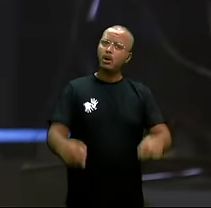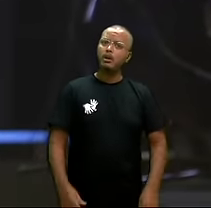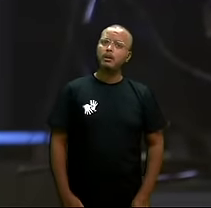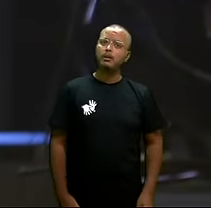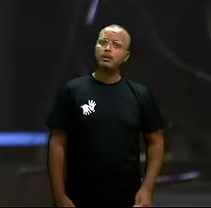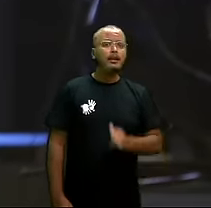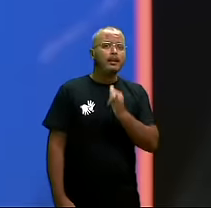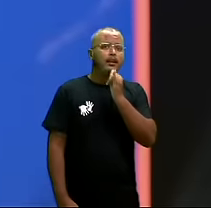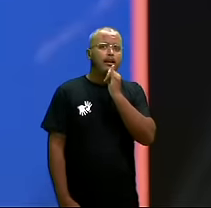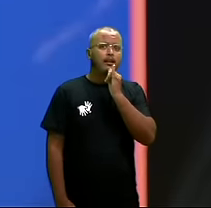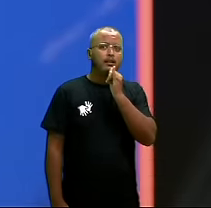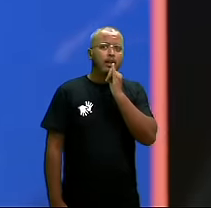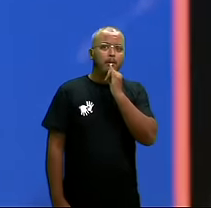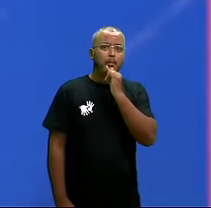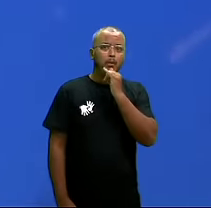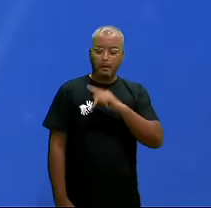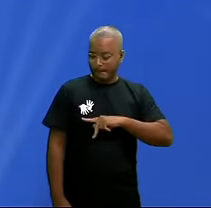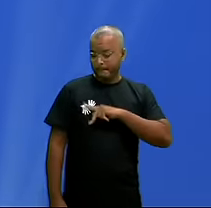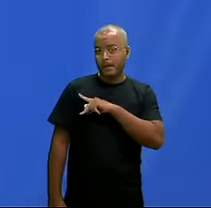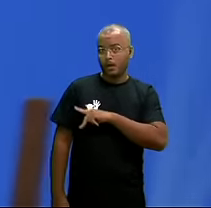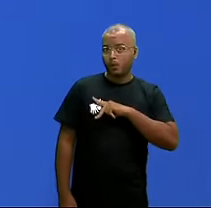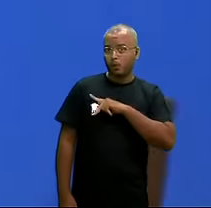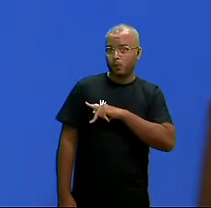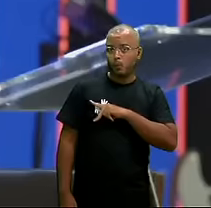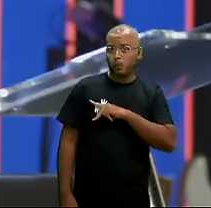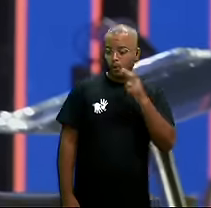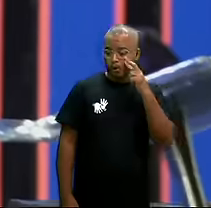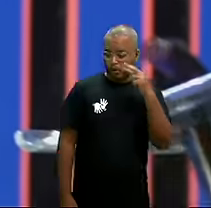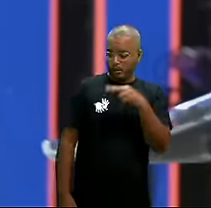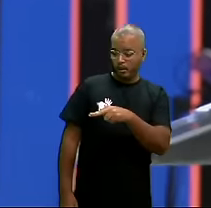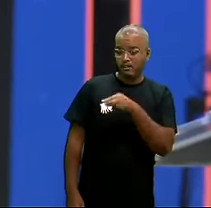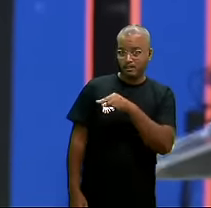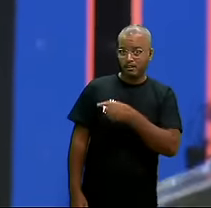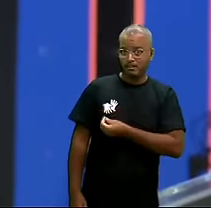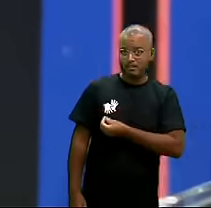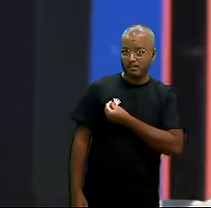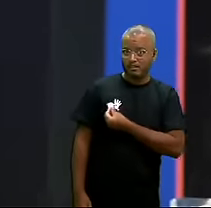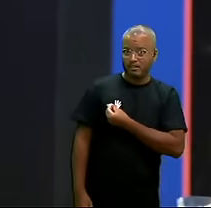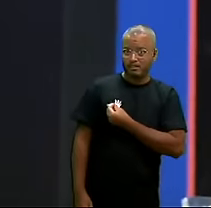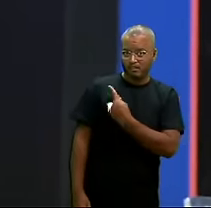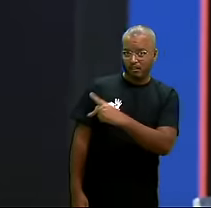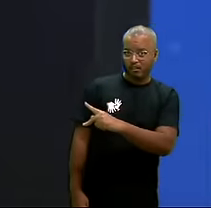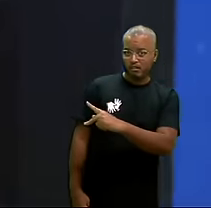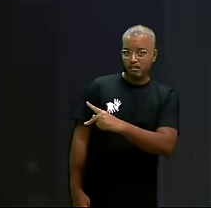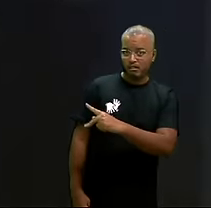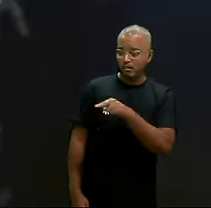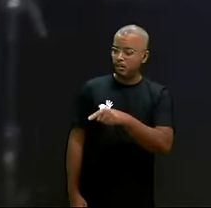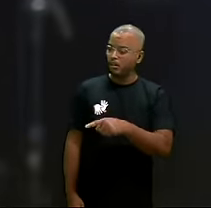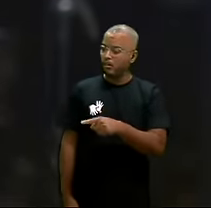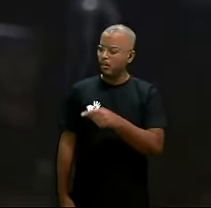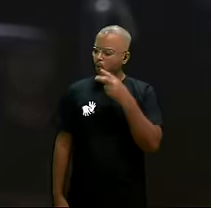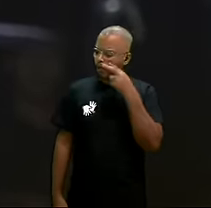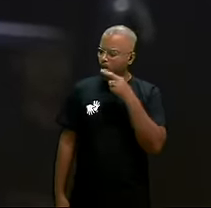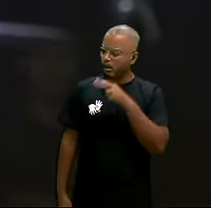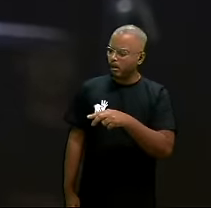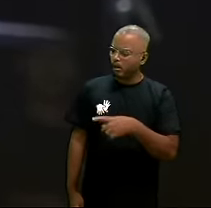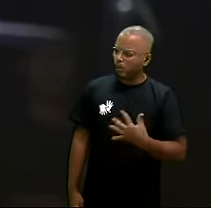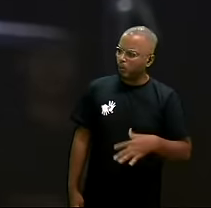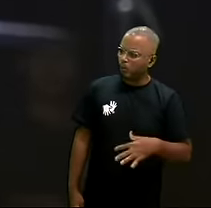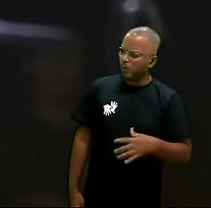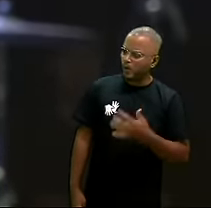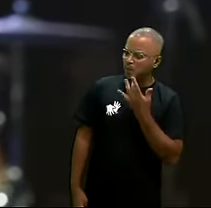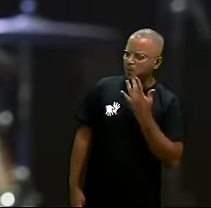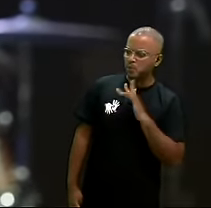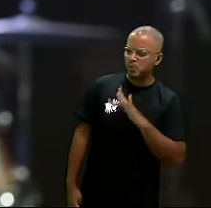Paulo. Chegavam a confundir Paulo. É sobre isso que eu creio, irmão. Ao ponto das pessoas olharem para você e dizer, eu não